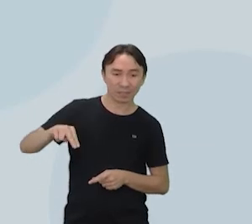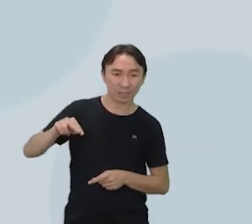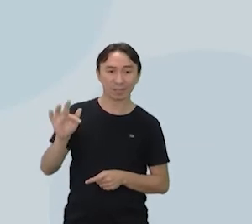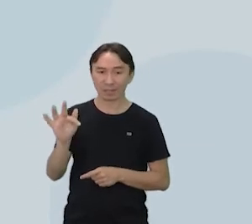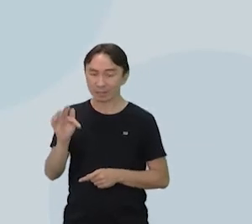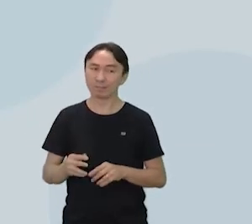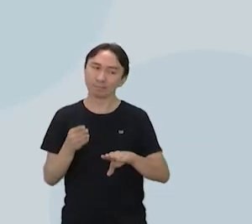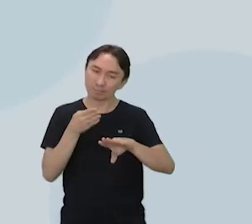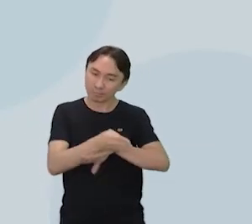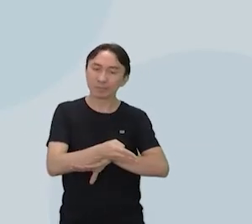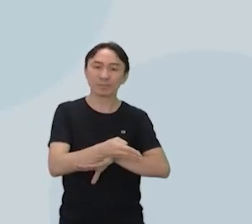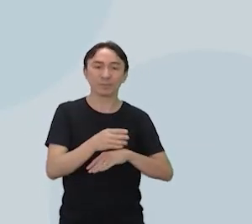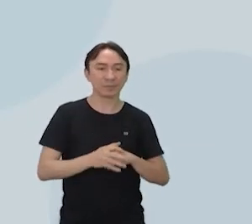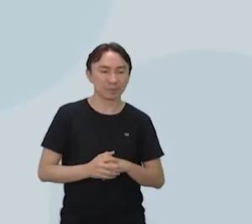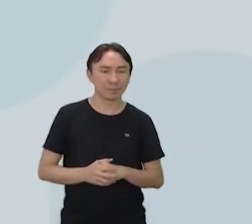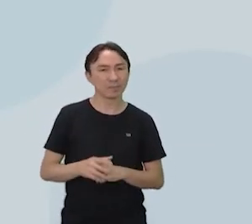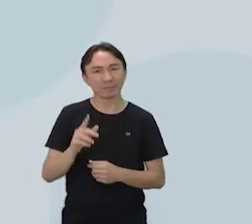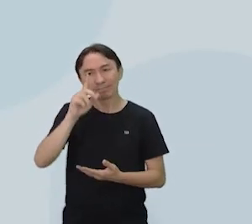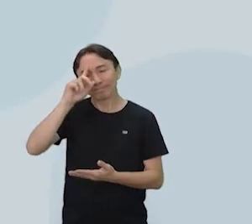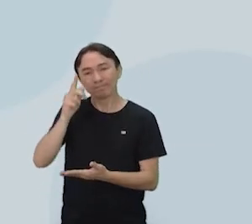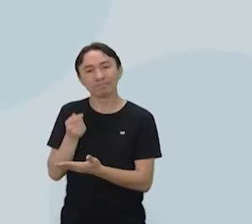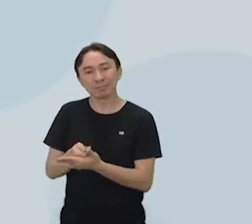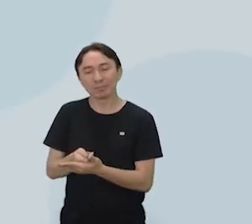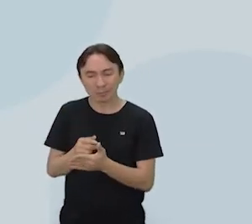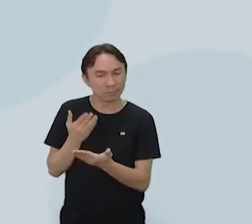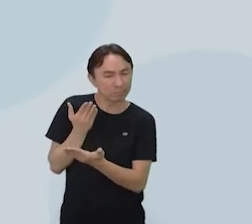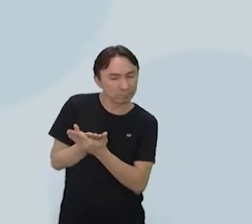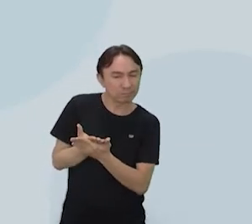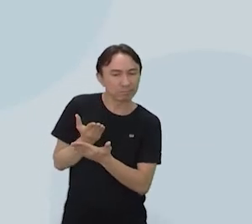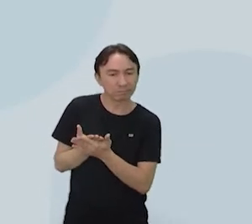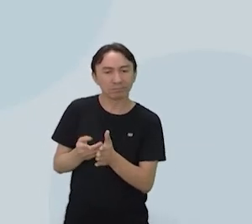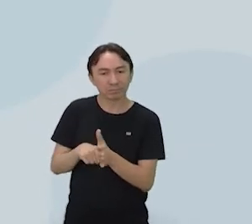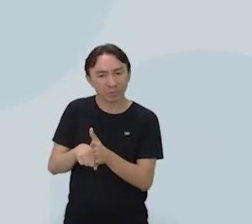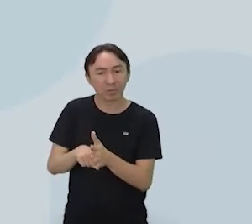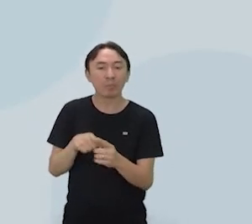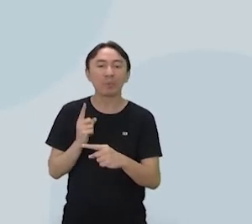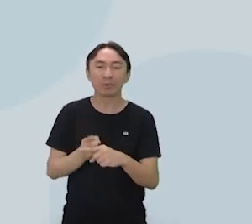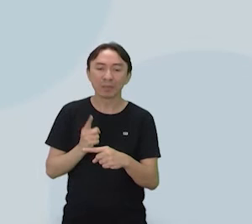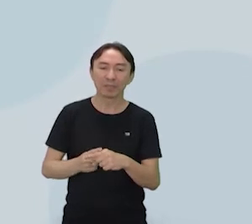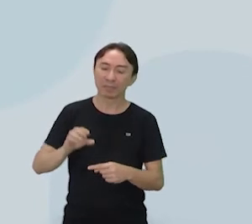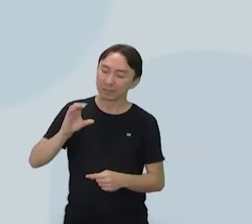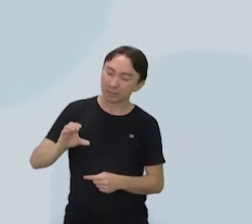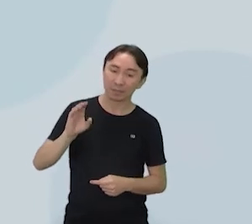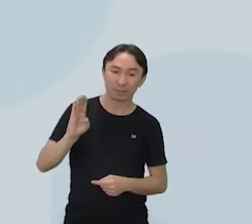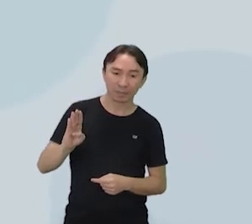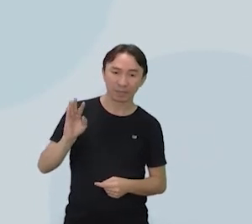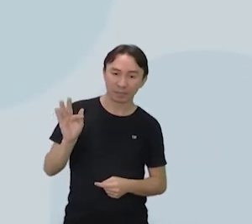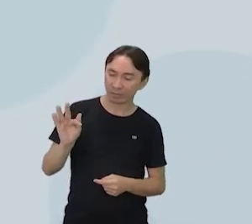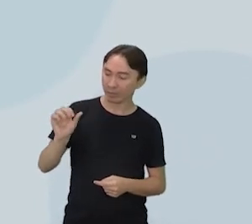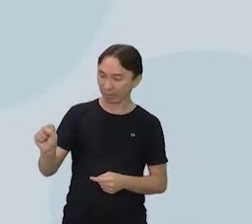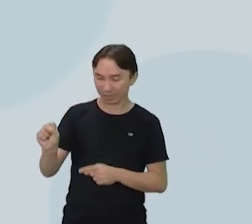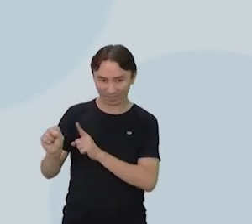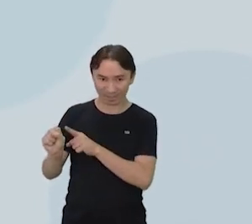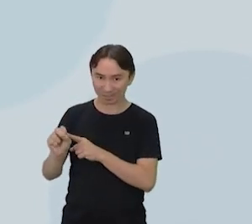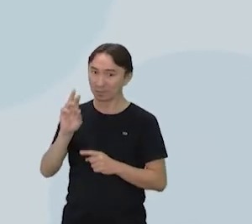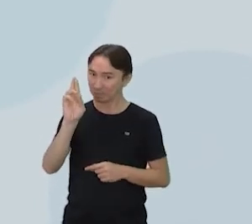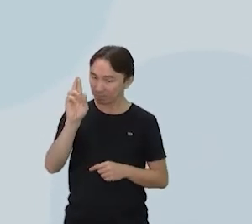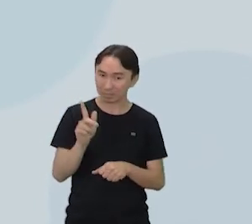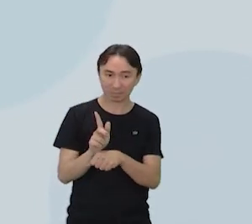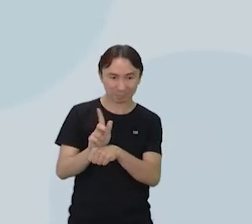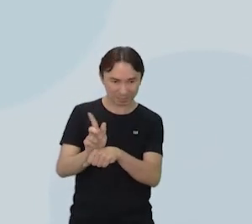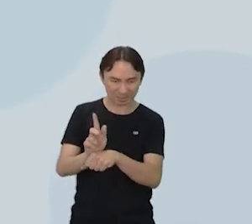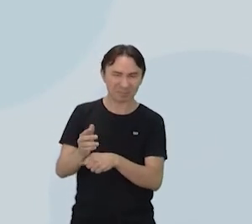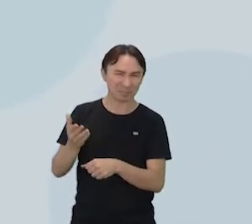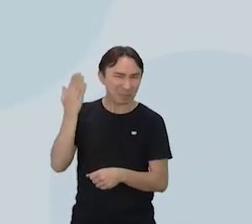sendo estudada porque a Confederação Brasileira de Futsal, CBFS, que gerencia a modalidade desde